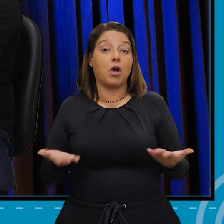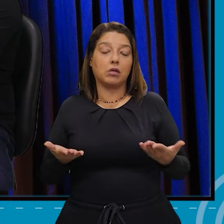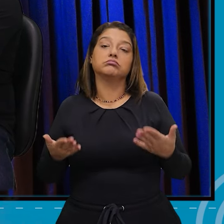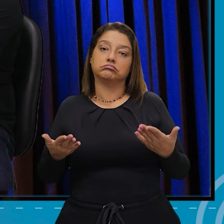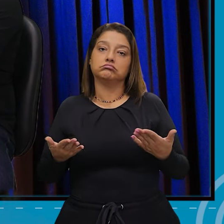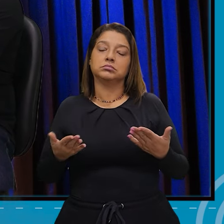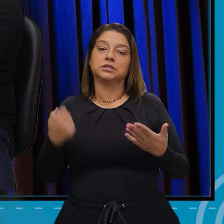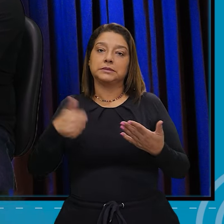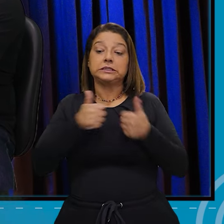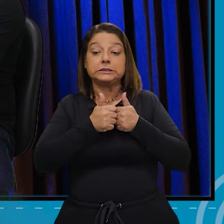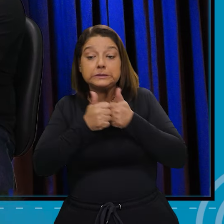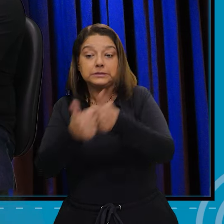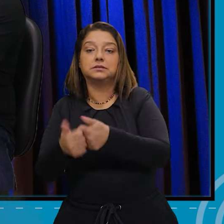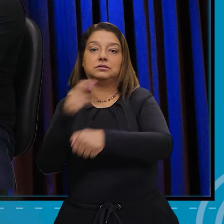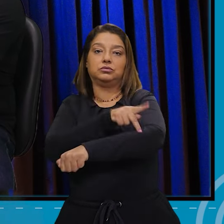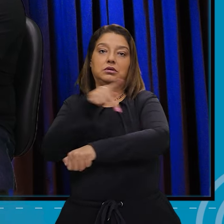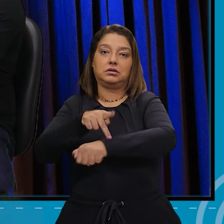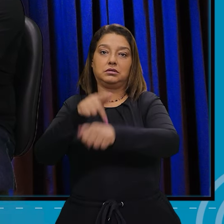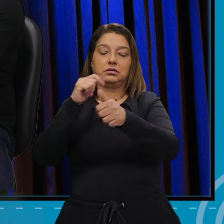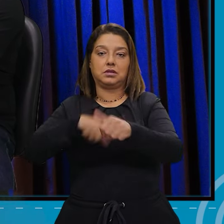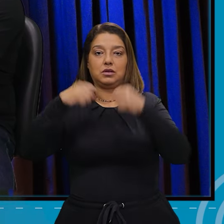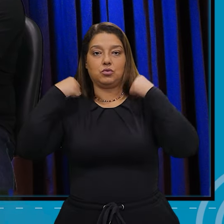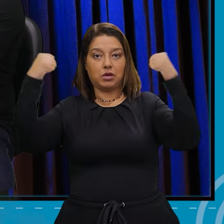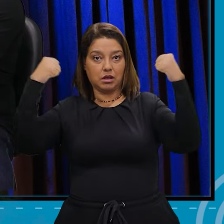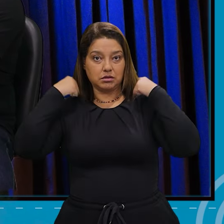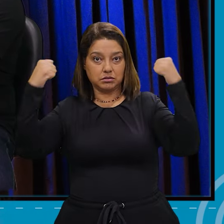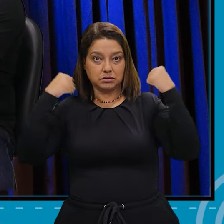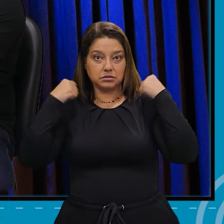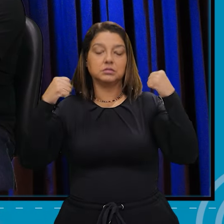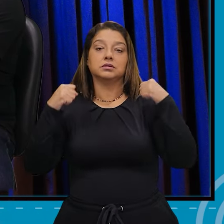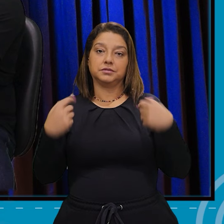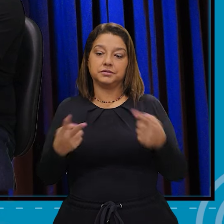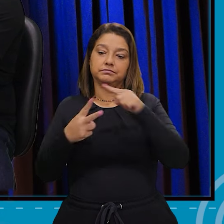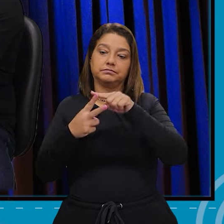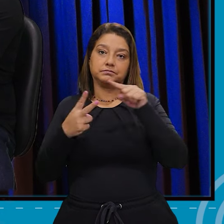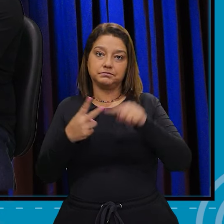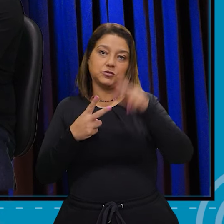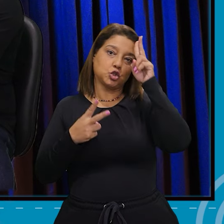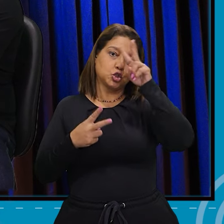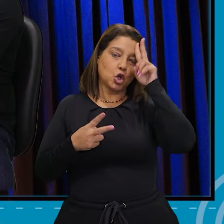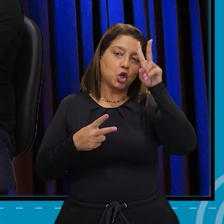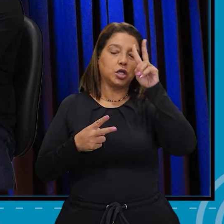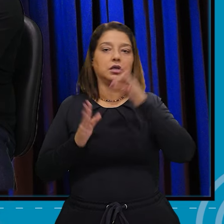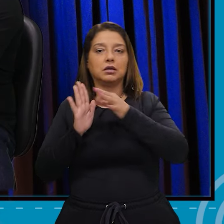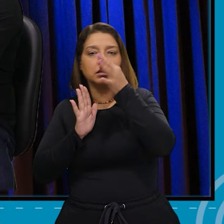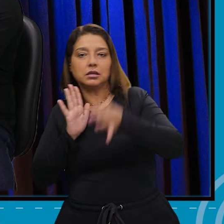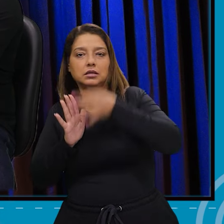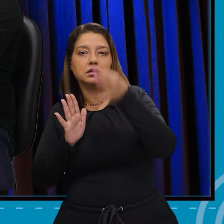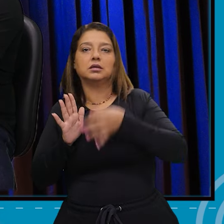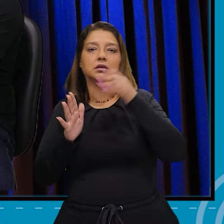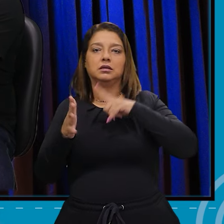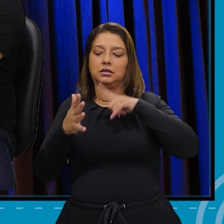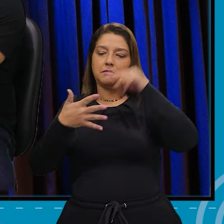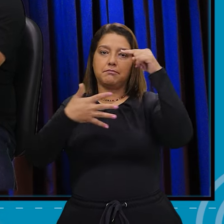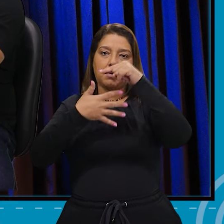que basicamente segue a pedagogia da educação física crítico-superadora e a pedagogia histórico-crítica